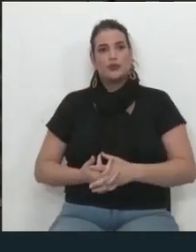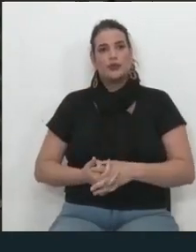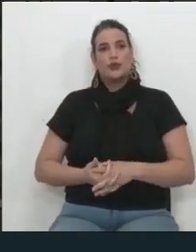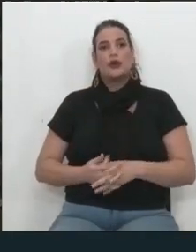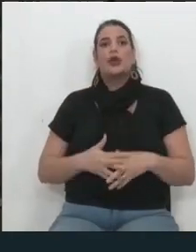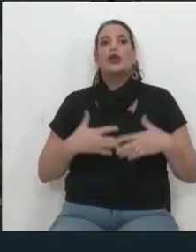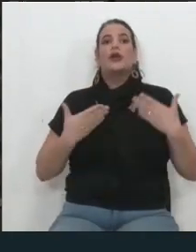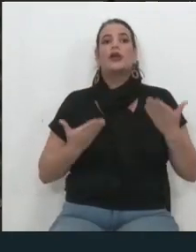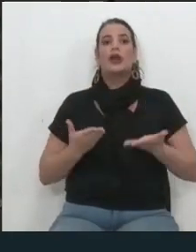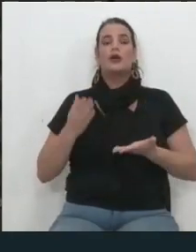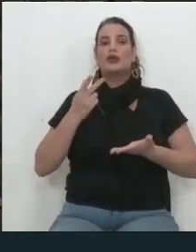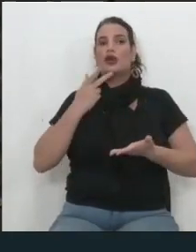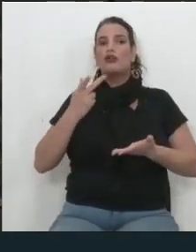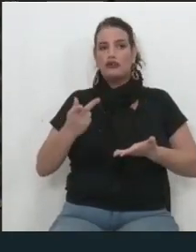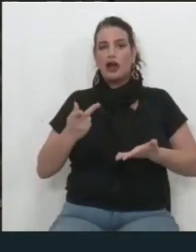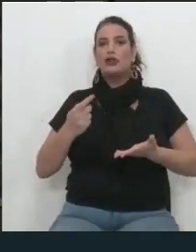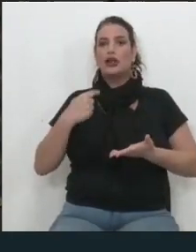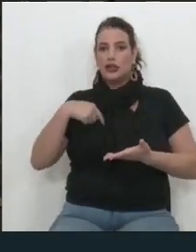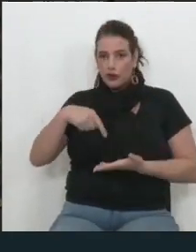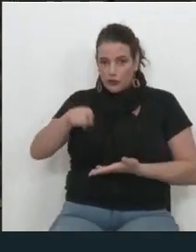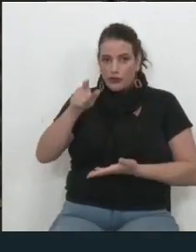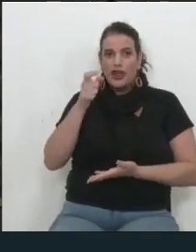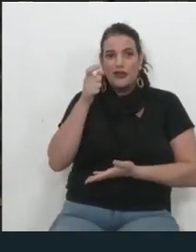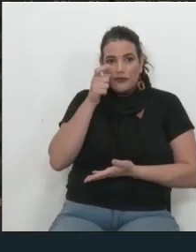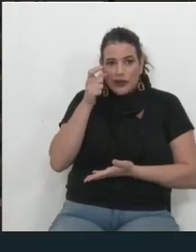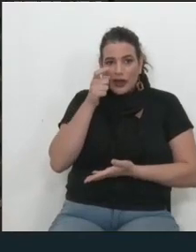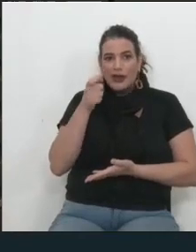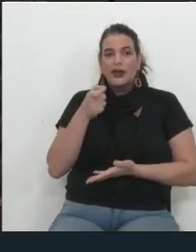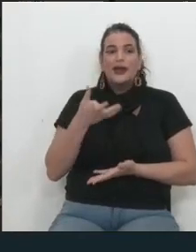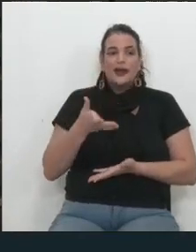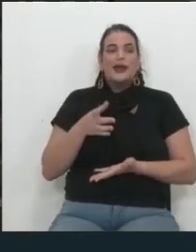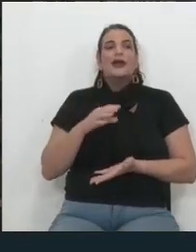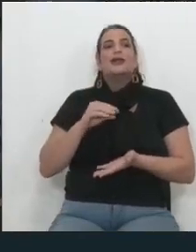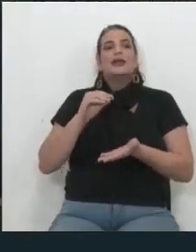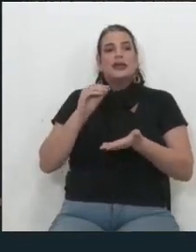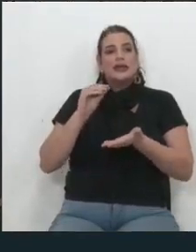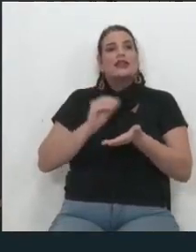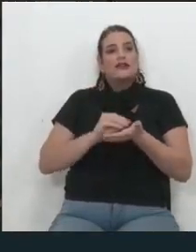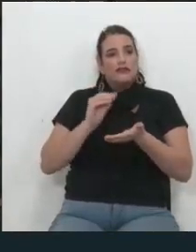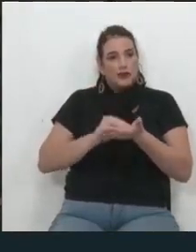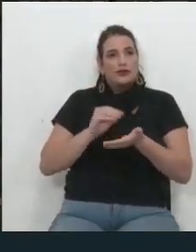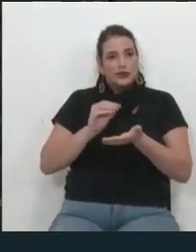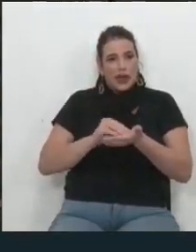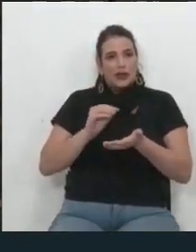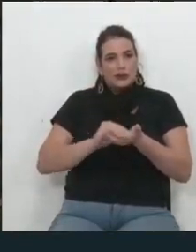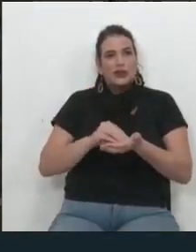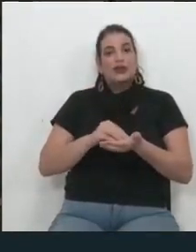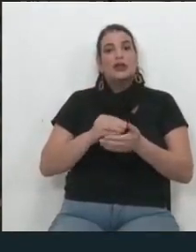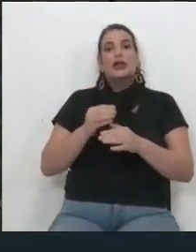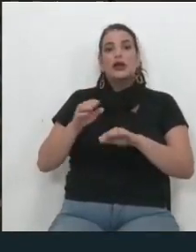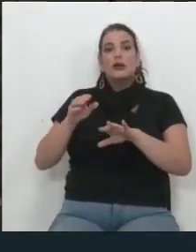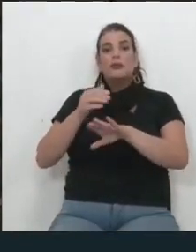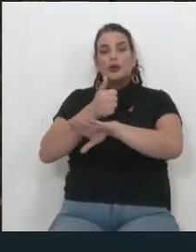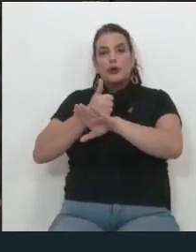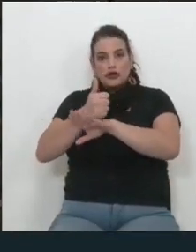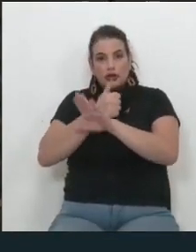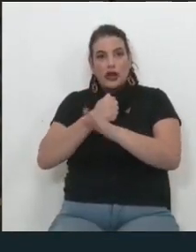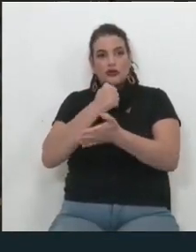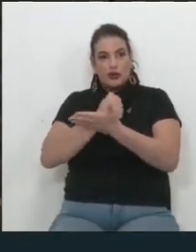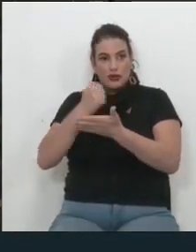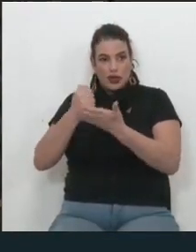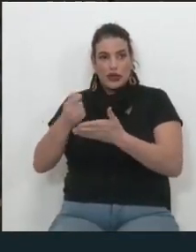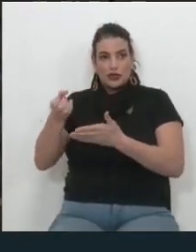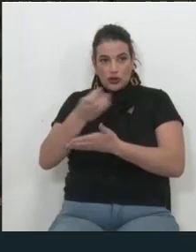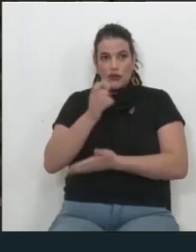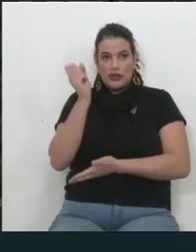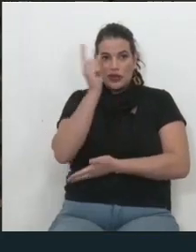dizer, porque fui ver, é que realmente esses profissionais estão difíceis de ser contratados. E os médicos que